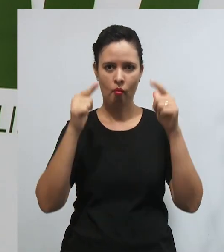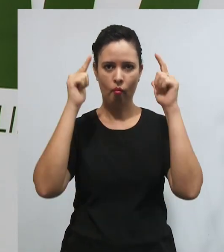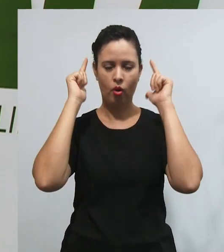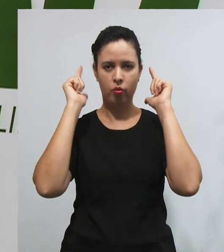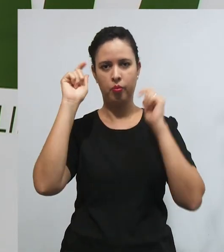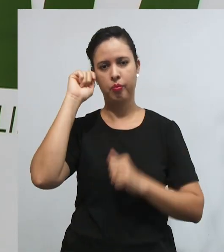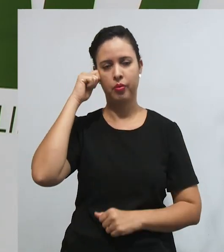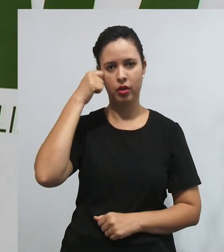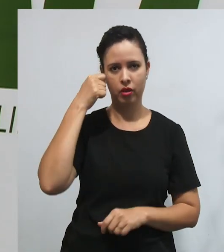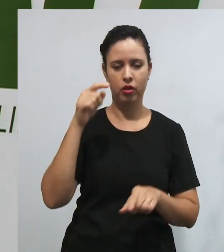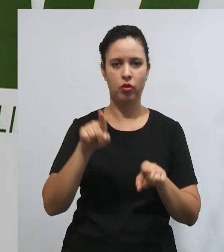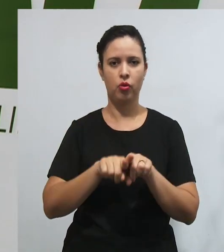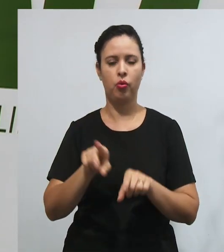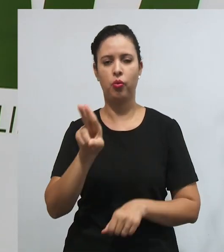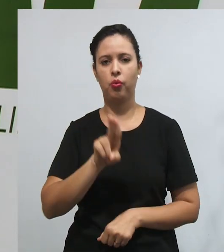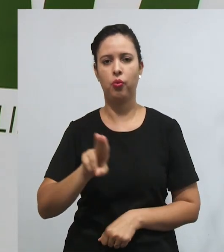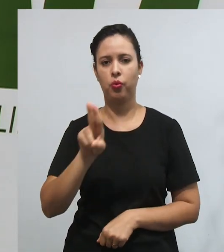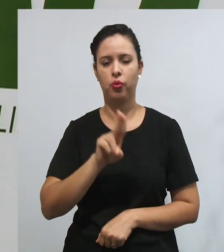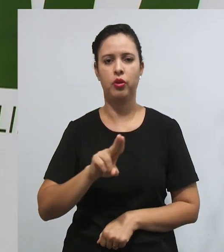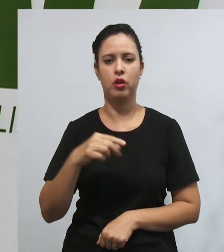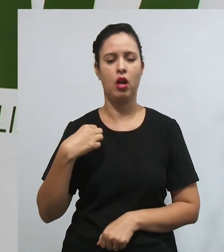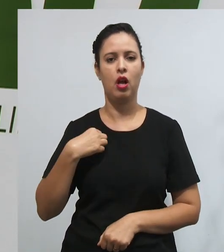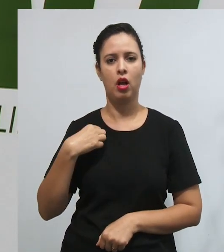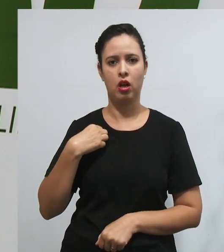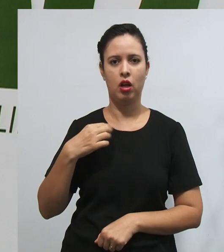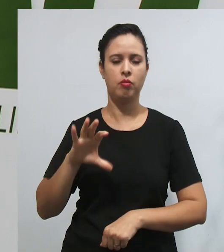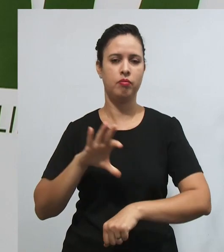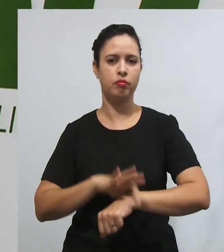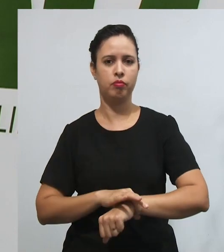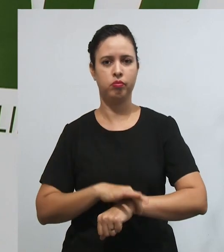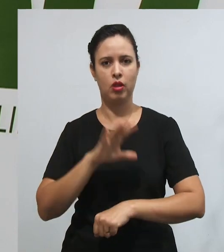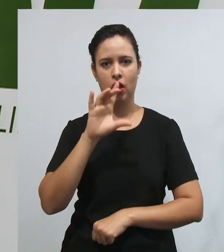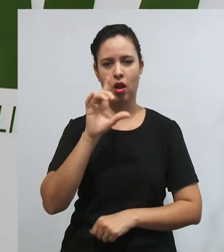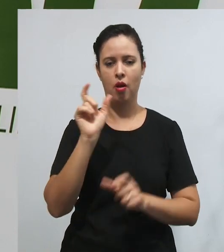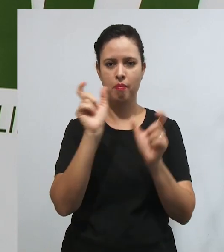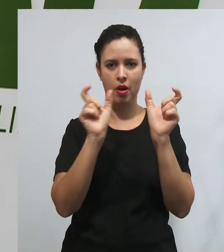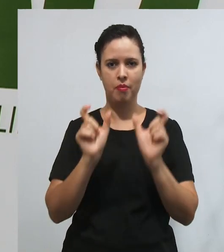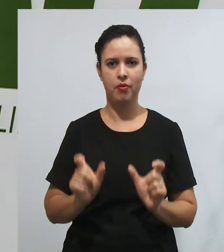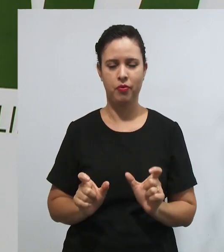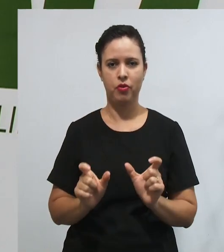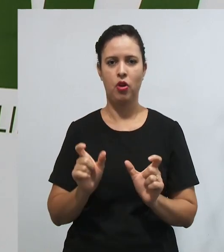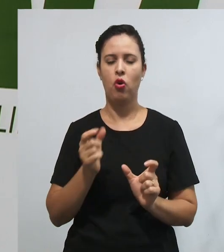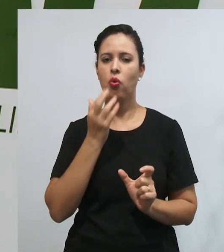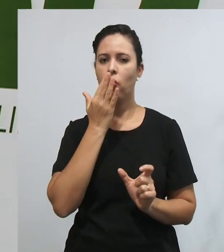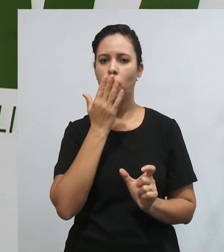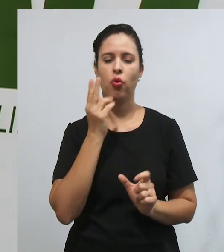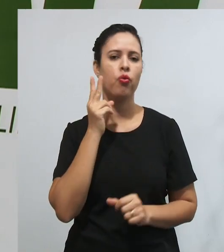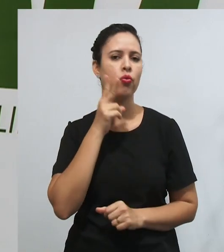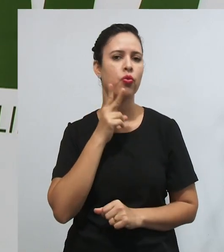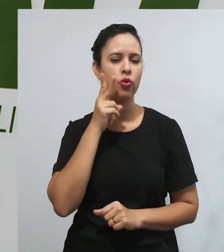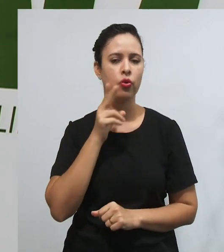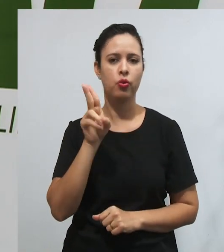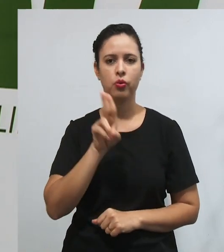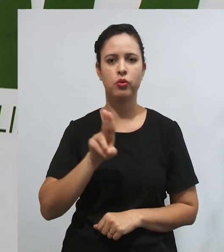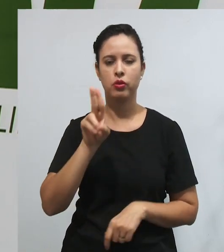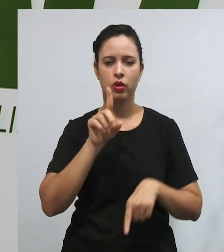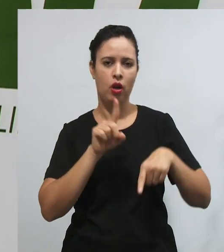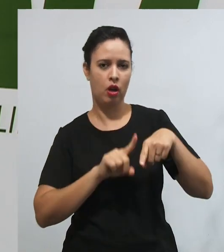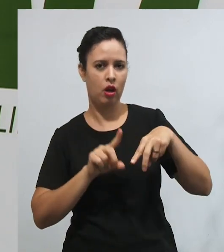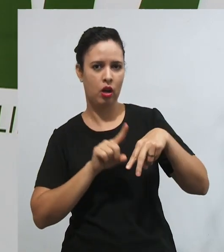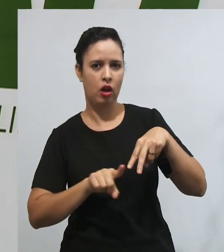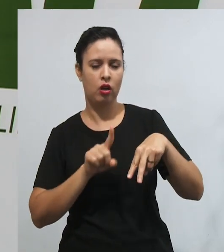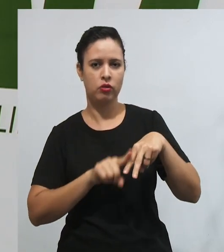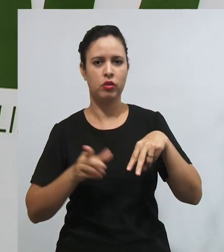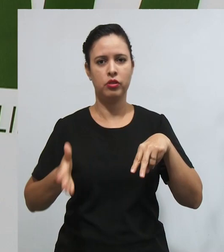curto, estou vestindo uma camisa manga comprida quadriculada na cor vinho e utilizando calça jeans. E o sinal que me representa na